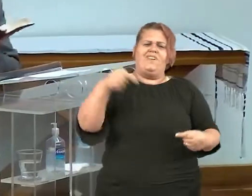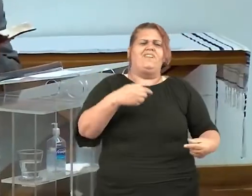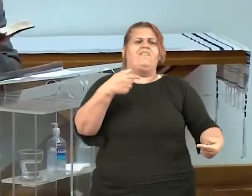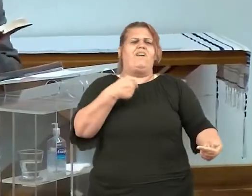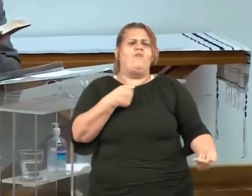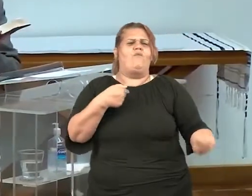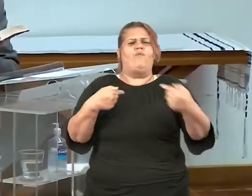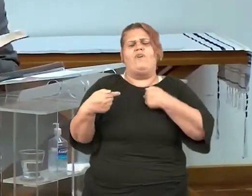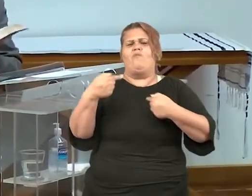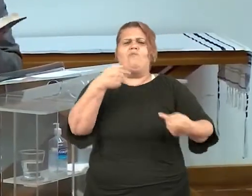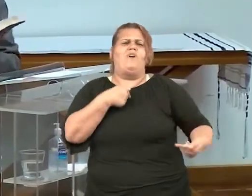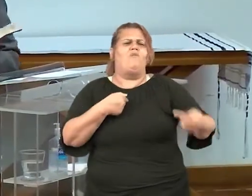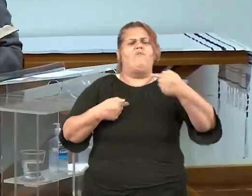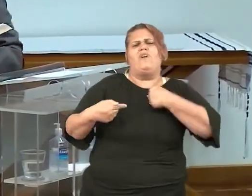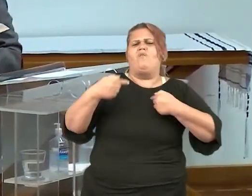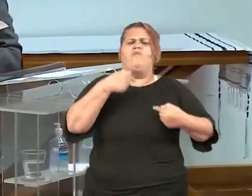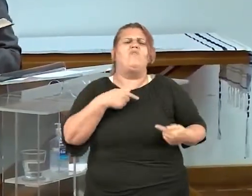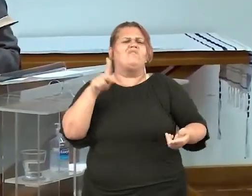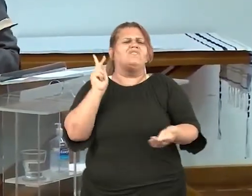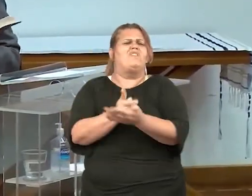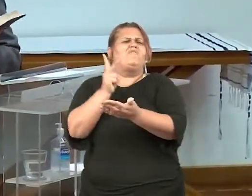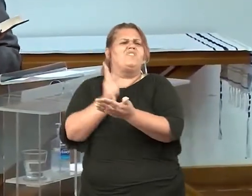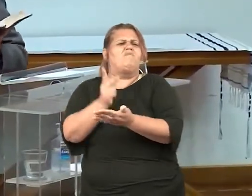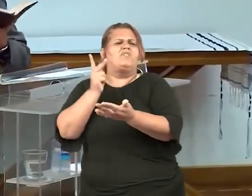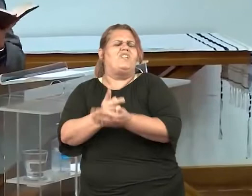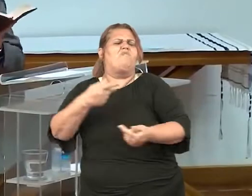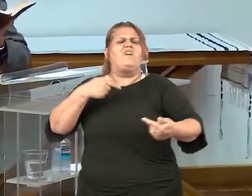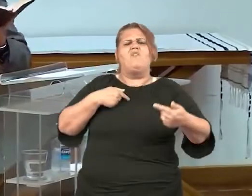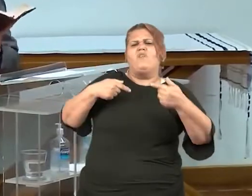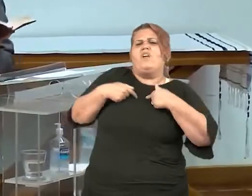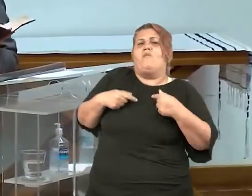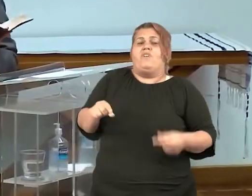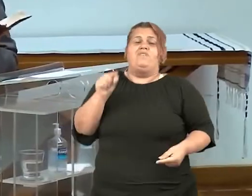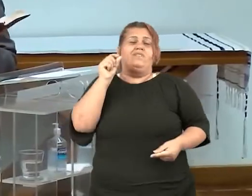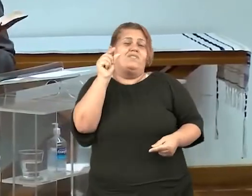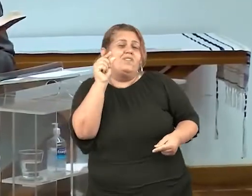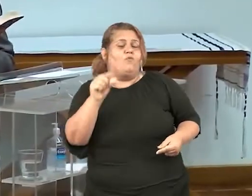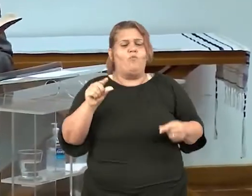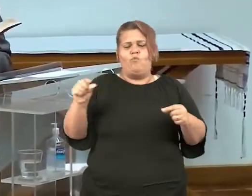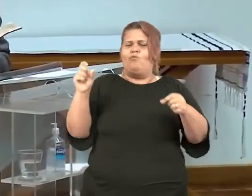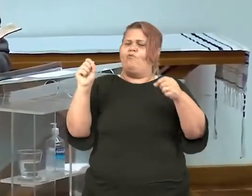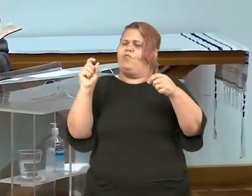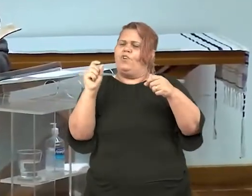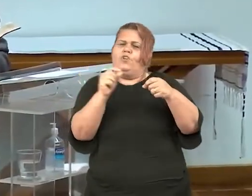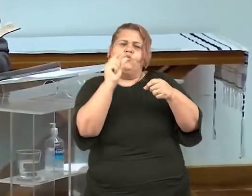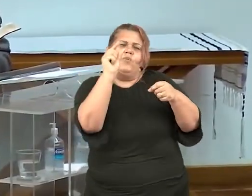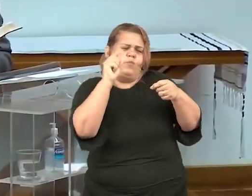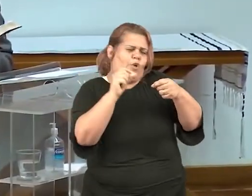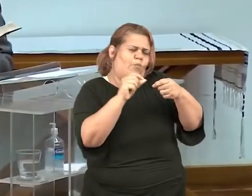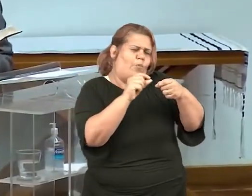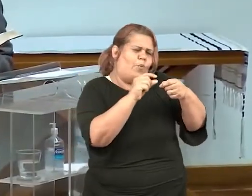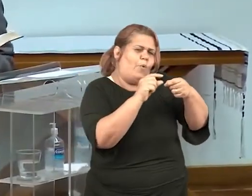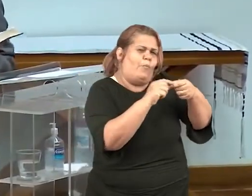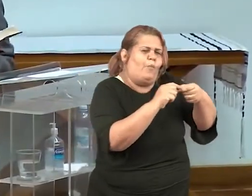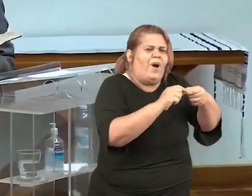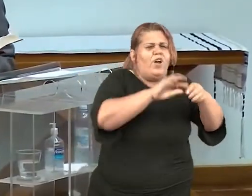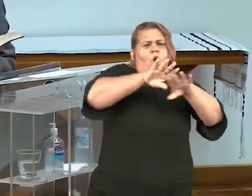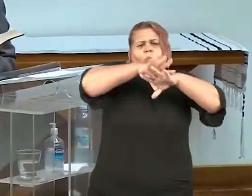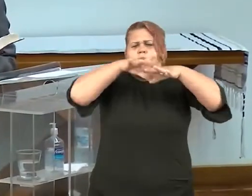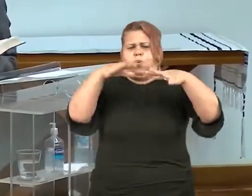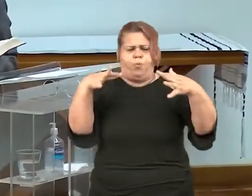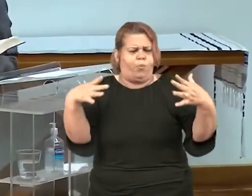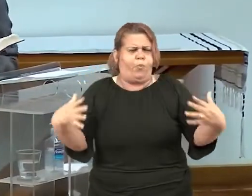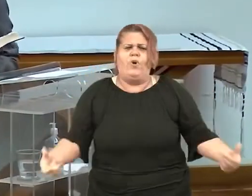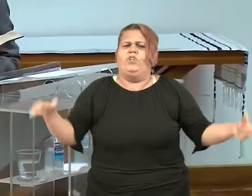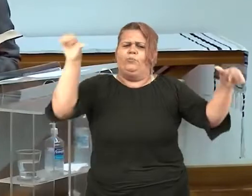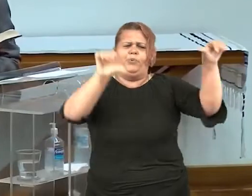e ele é o grande supremo comandante, e basta o arauto de um vírus que você não pode ver a olho nu para botar todos